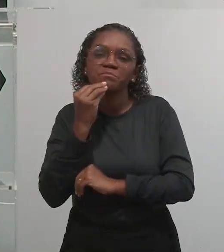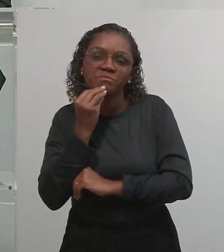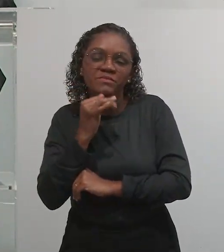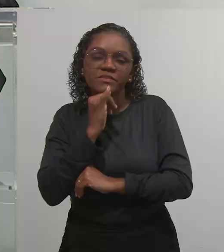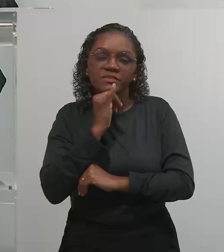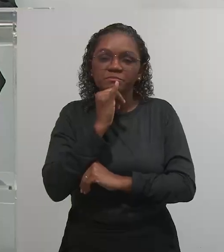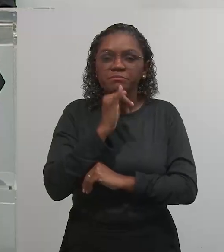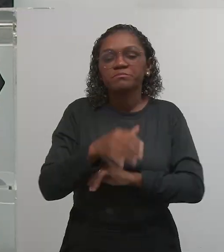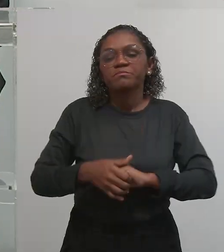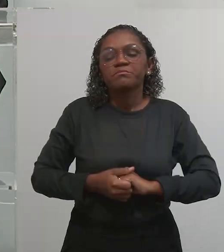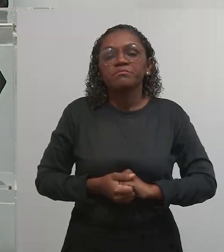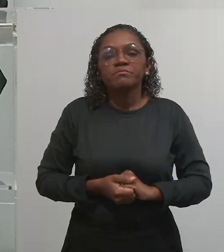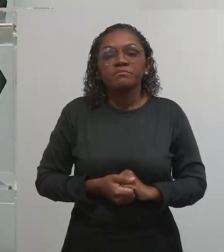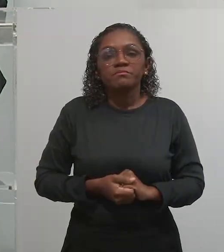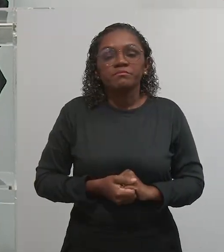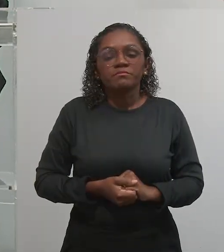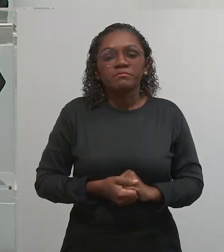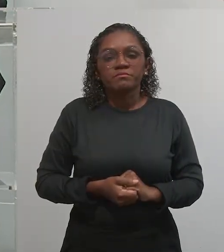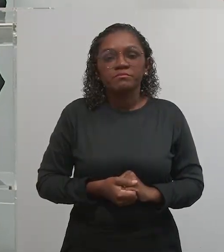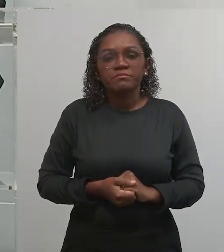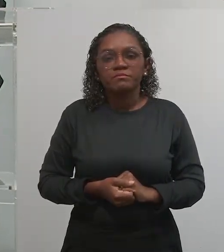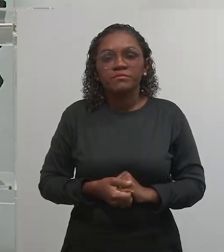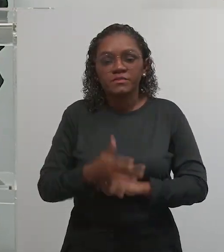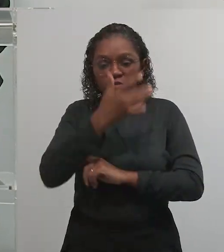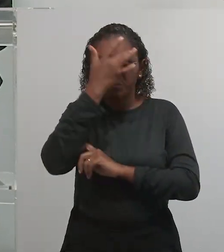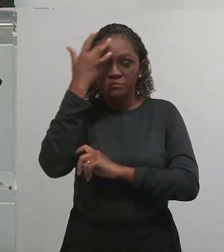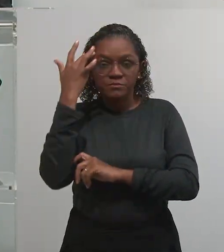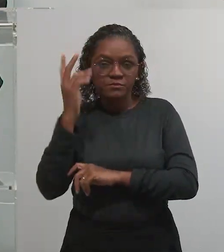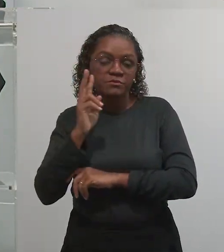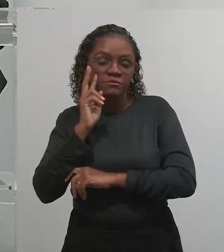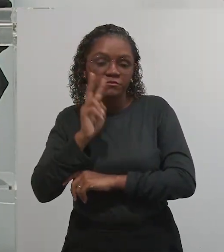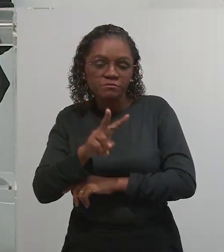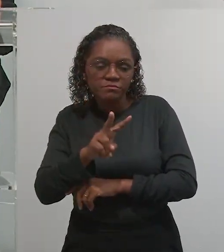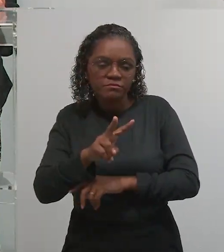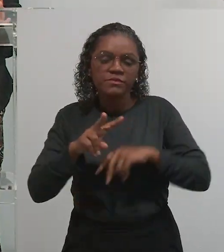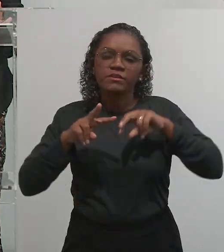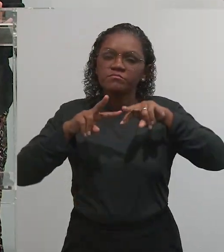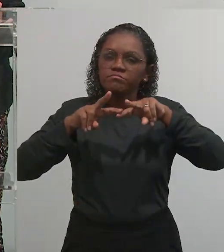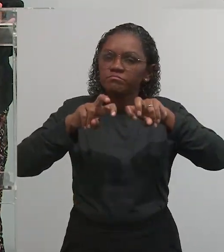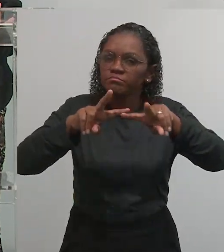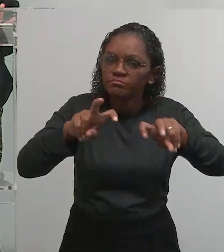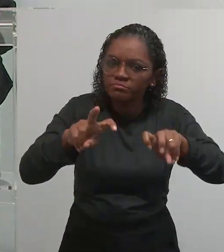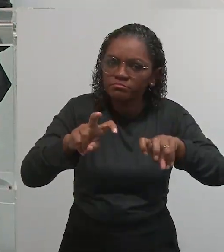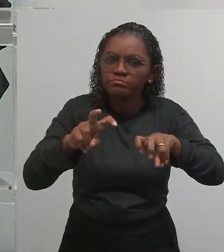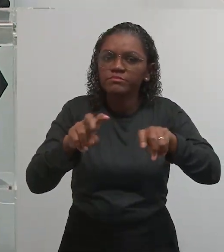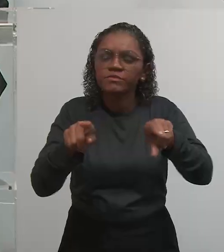vai realmente olhar, visualizar e investigar o